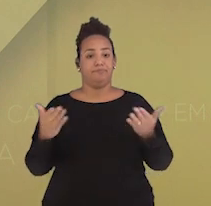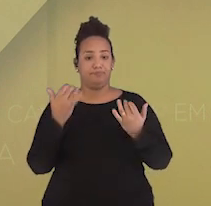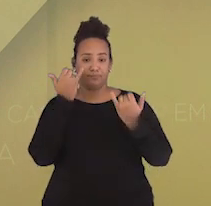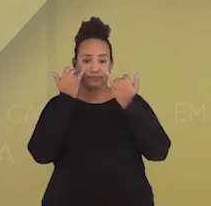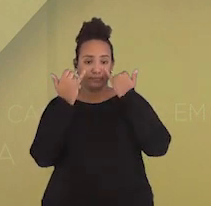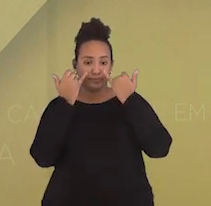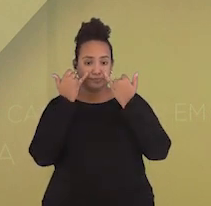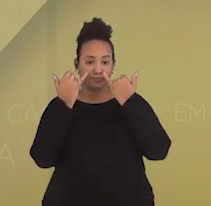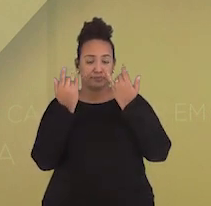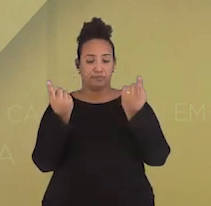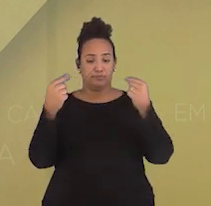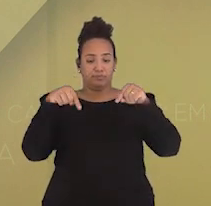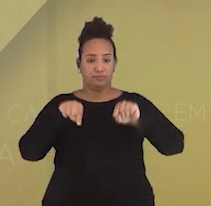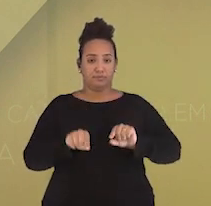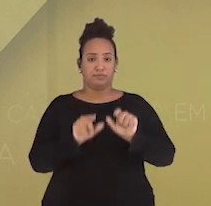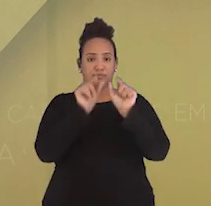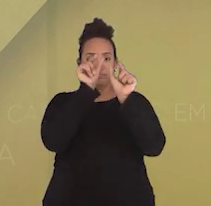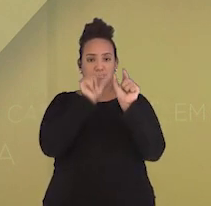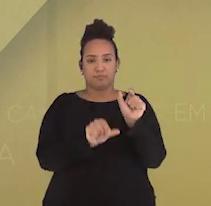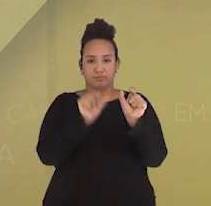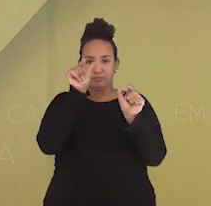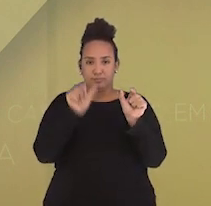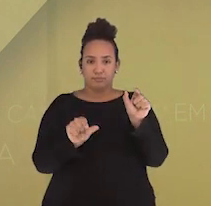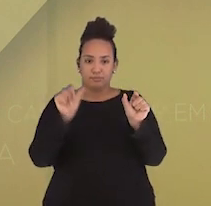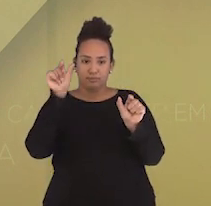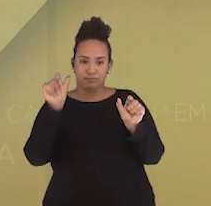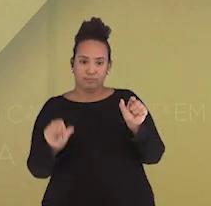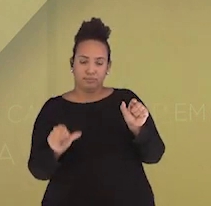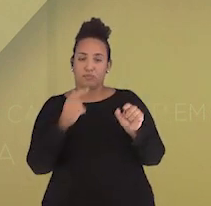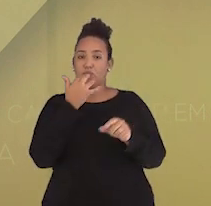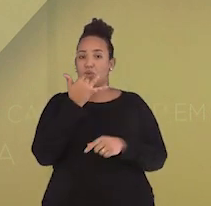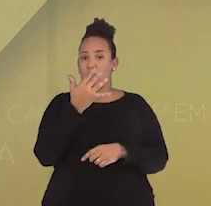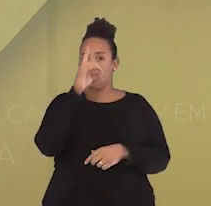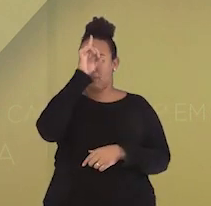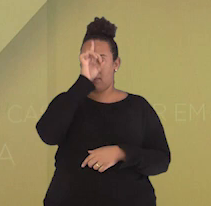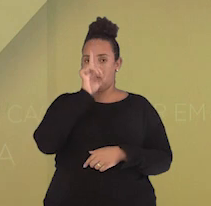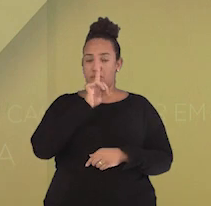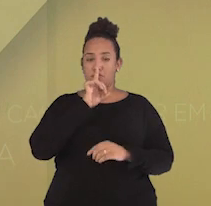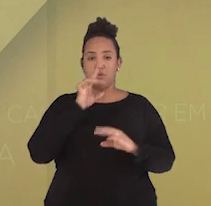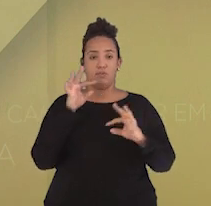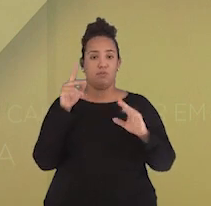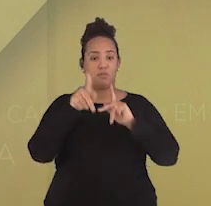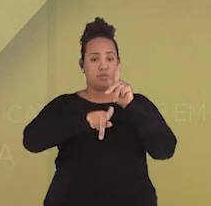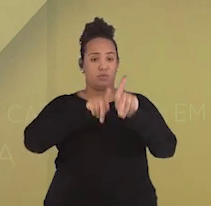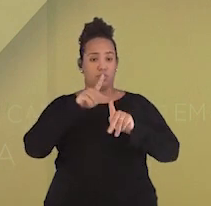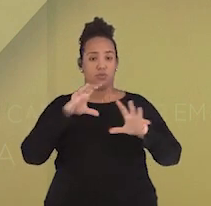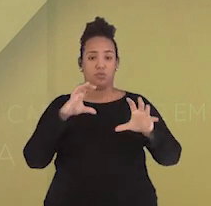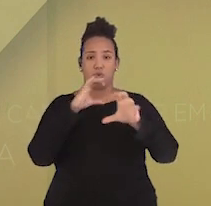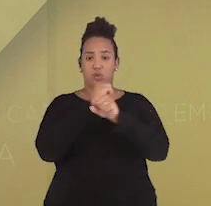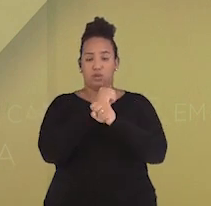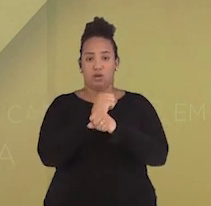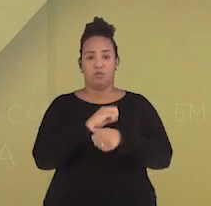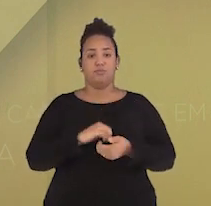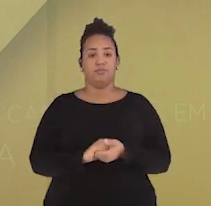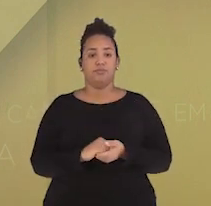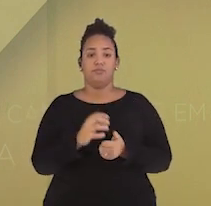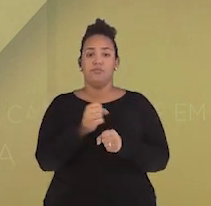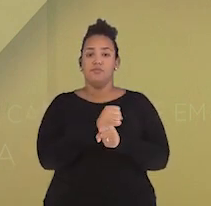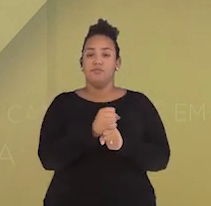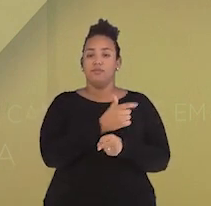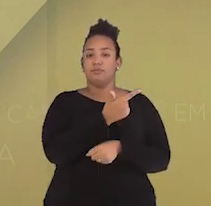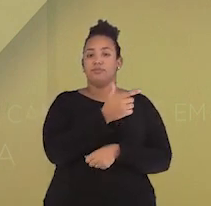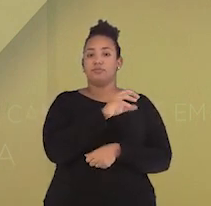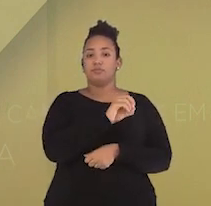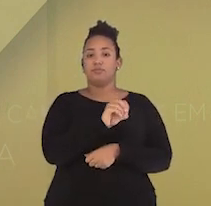de barras, sendo a barra amarela o total da população. Em 2005, o total